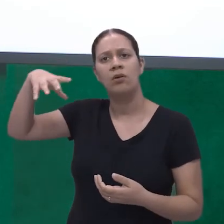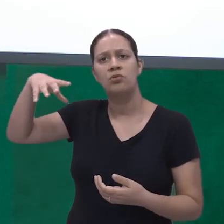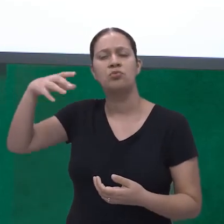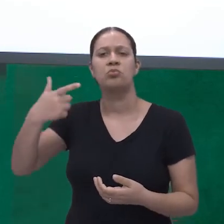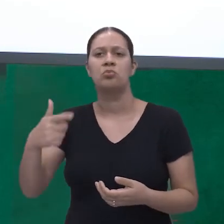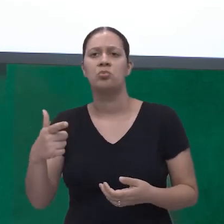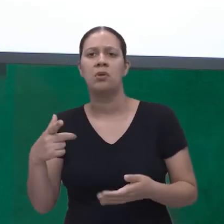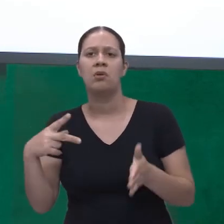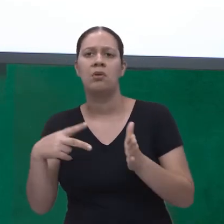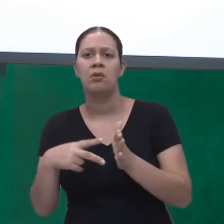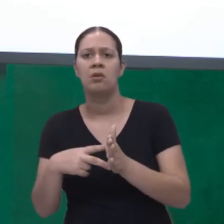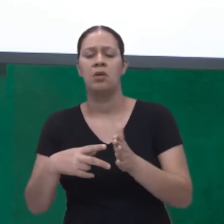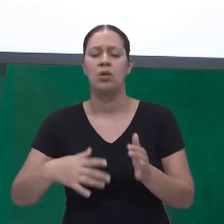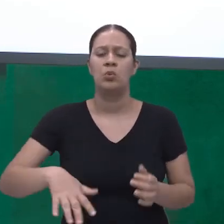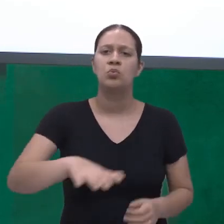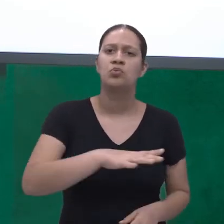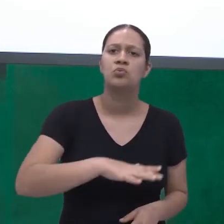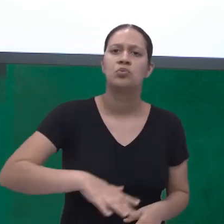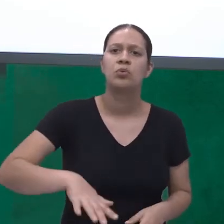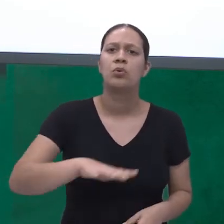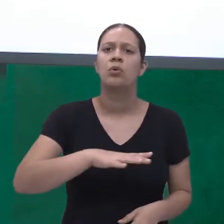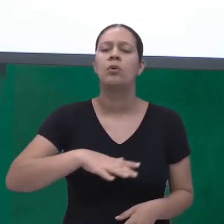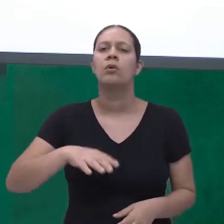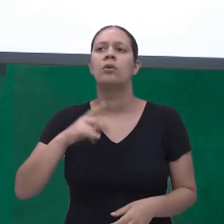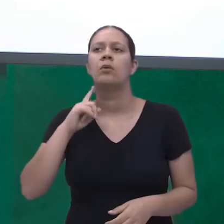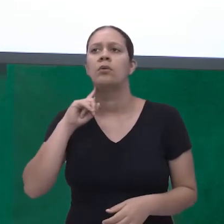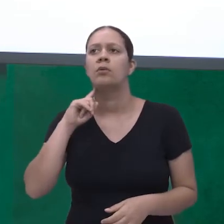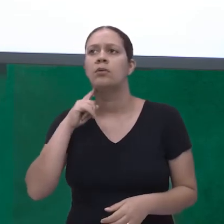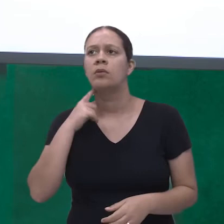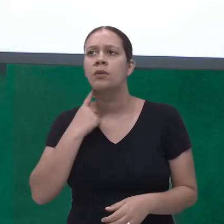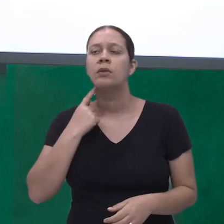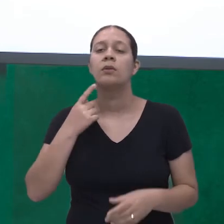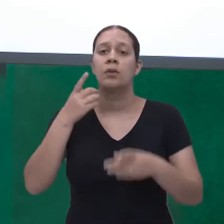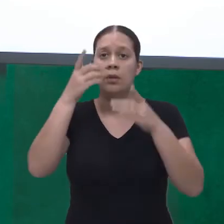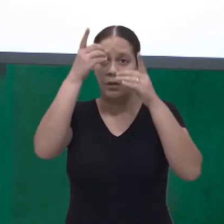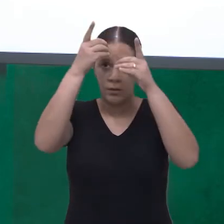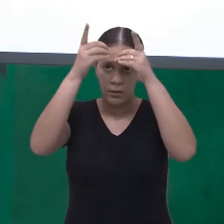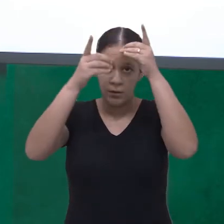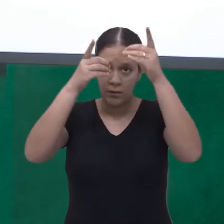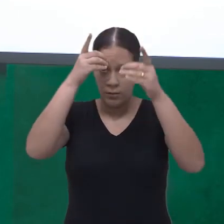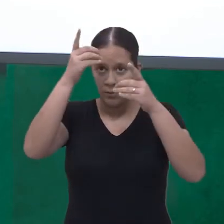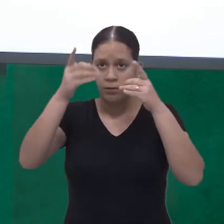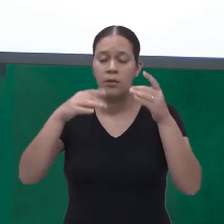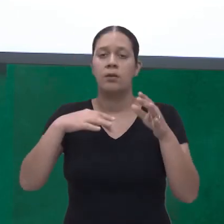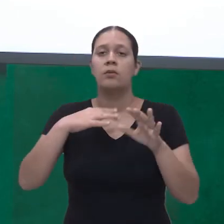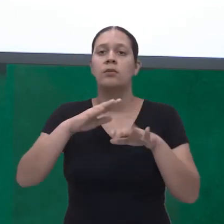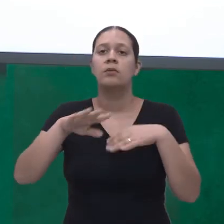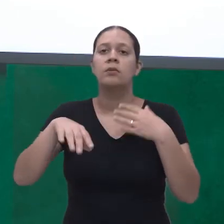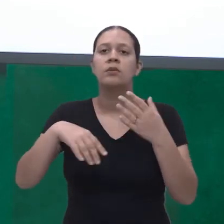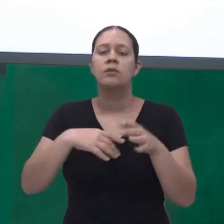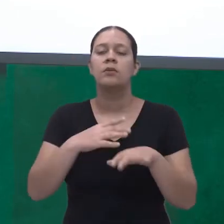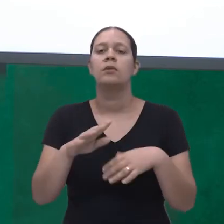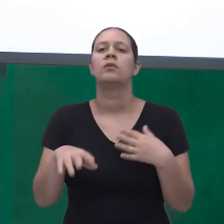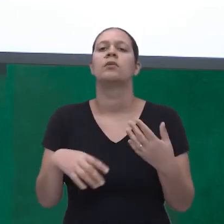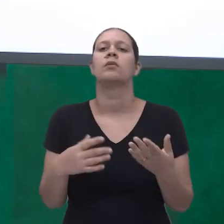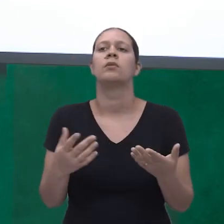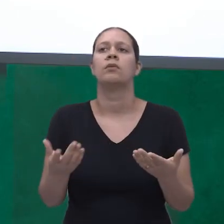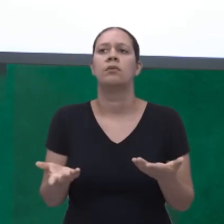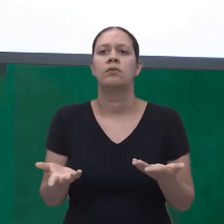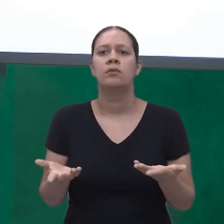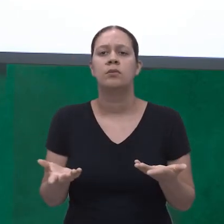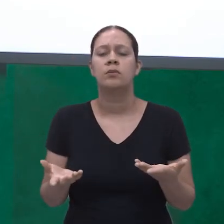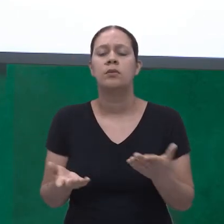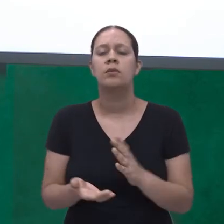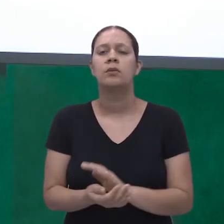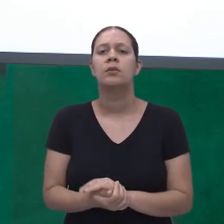na eletricidade, aqui o chão tá desmantelado. Tá dando ideia de desmantelo,